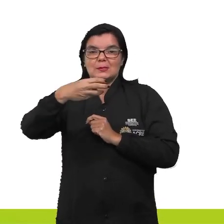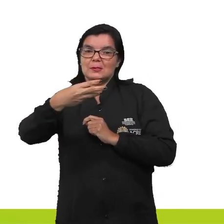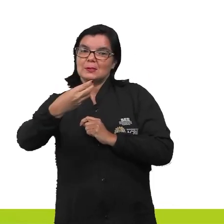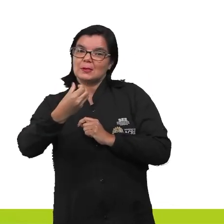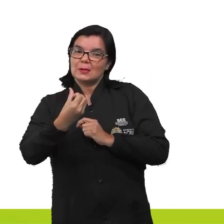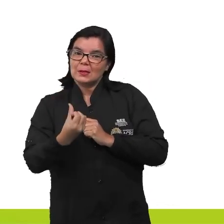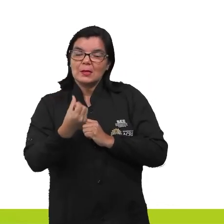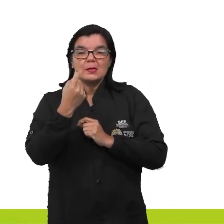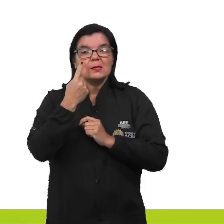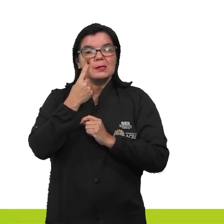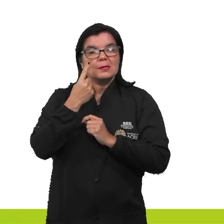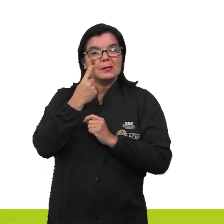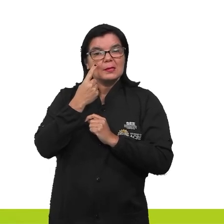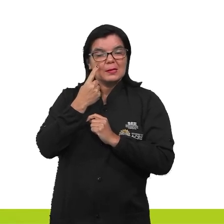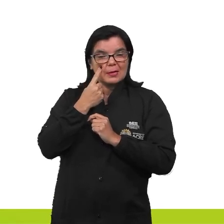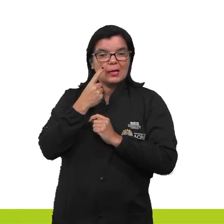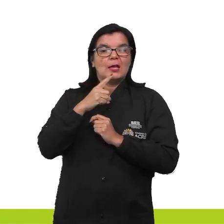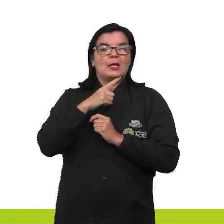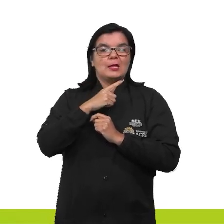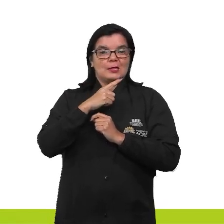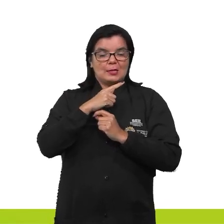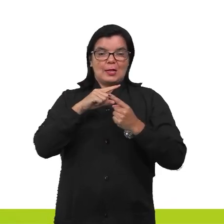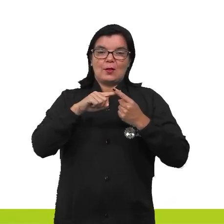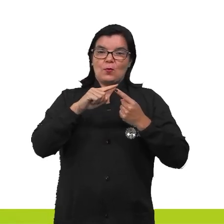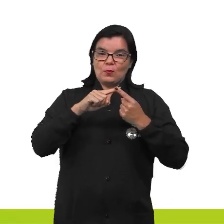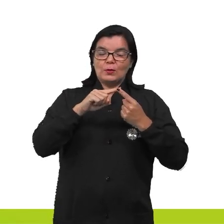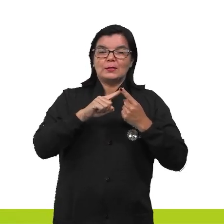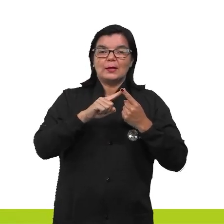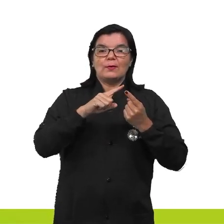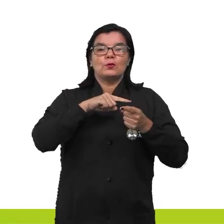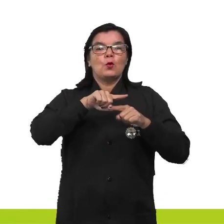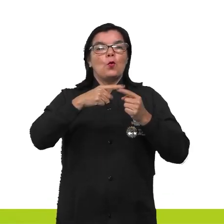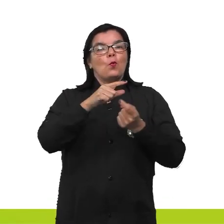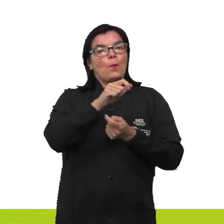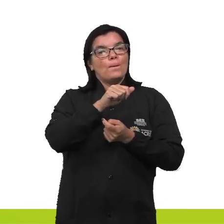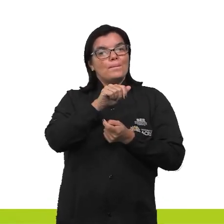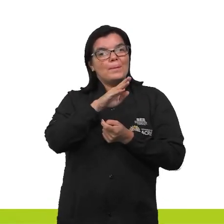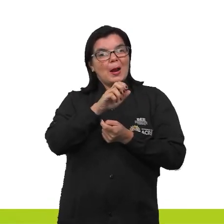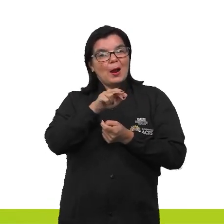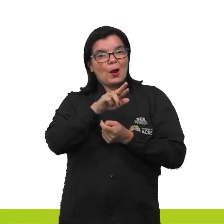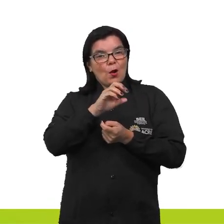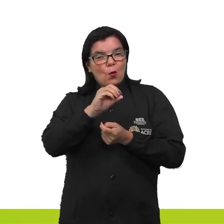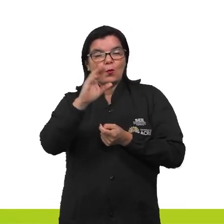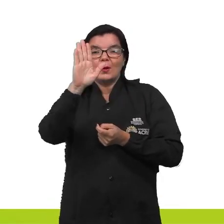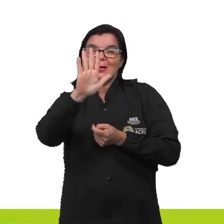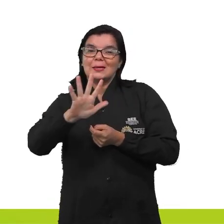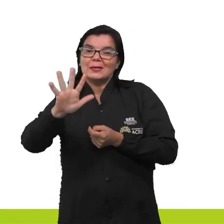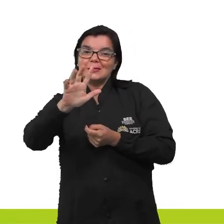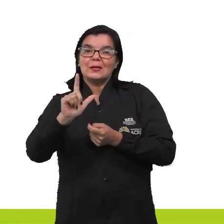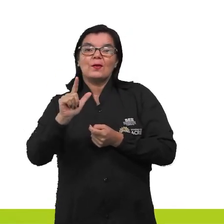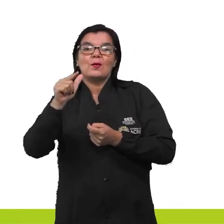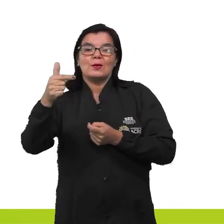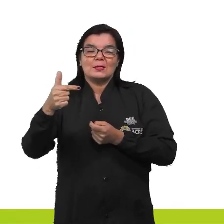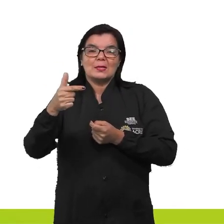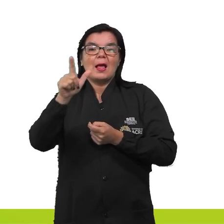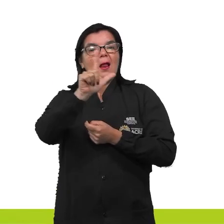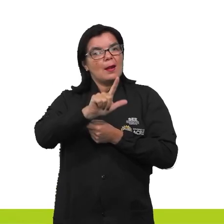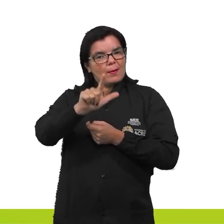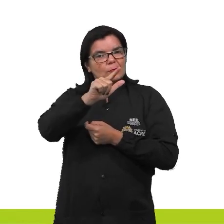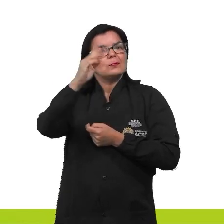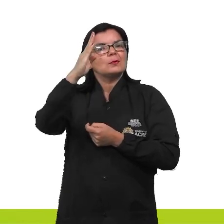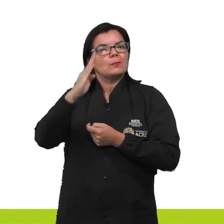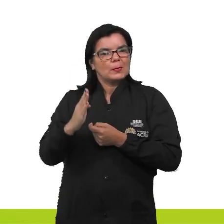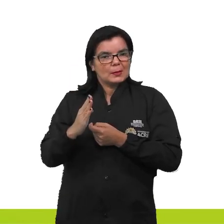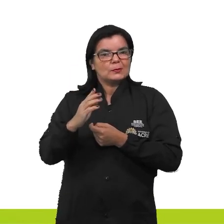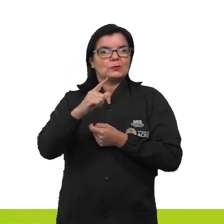1836. Então, observa que eu tenho quinhentismo, barroco, arcadismo, e na era nacional eu já tenho uma literatura de fato